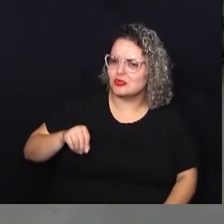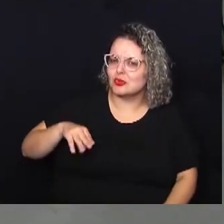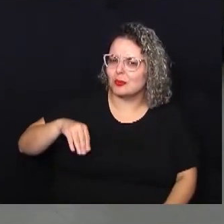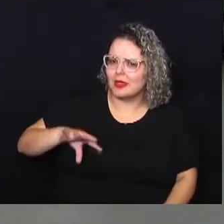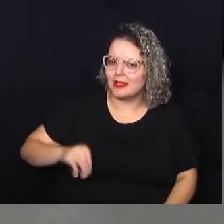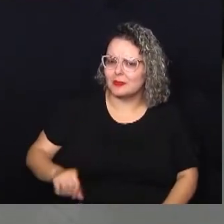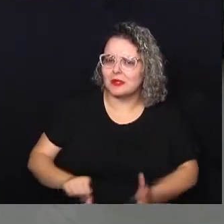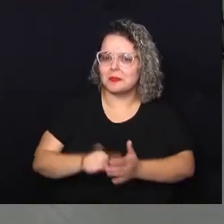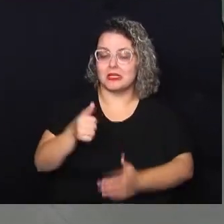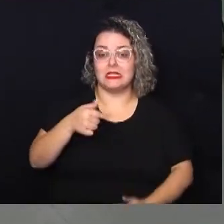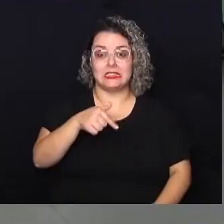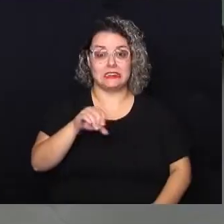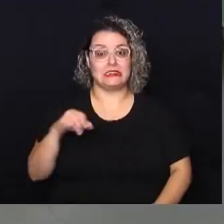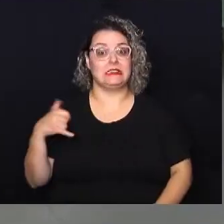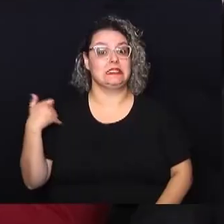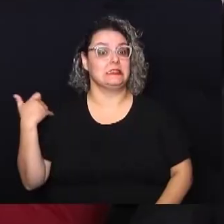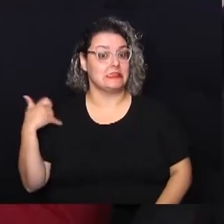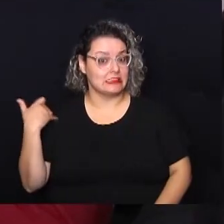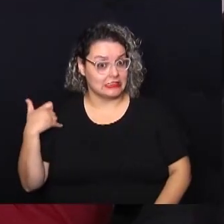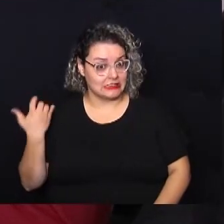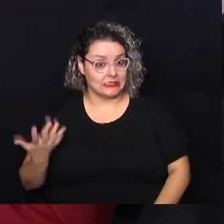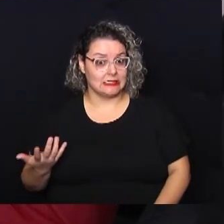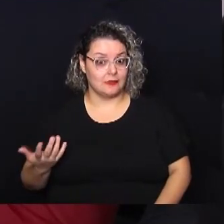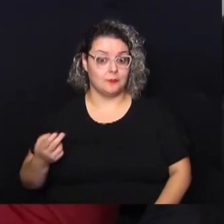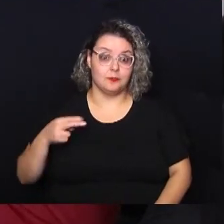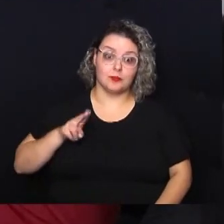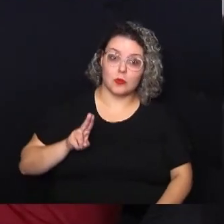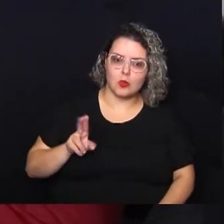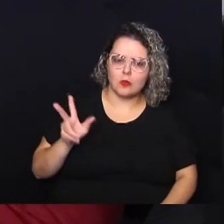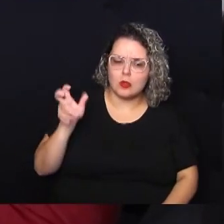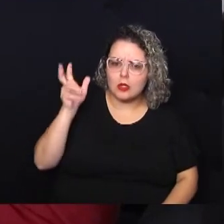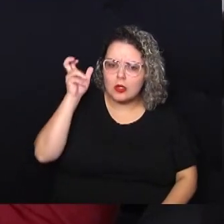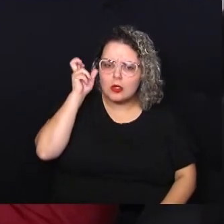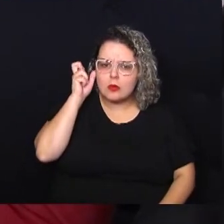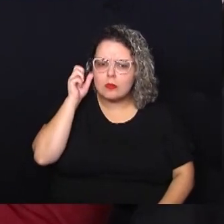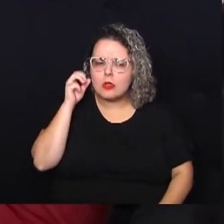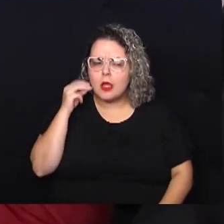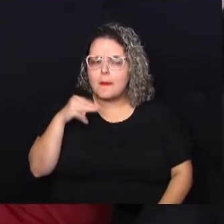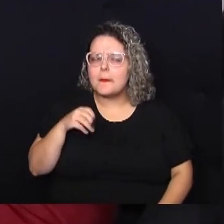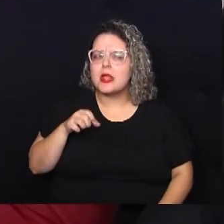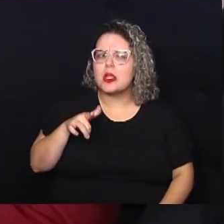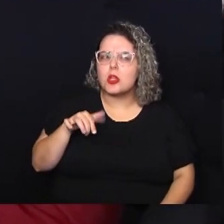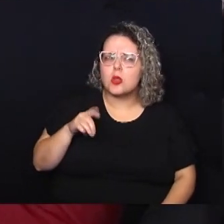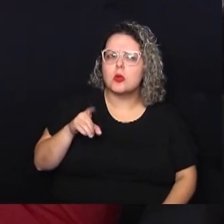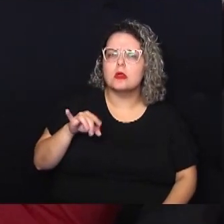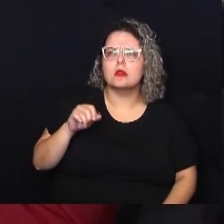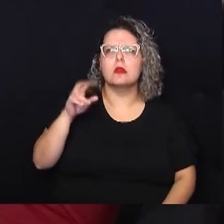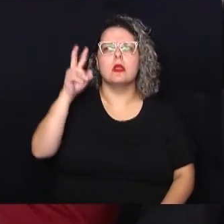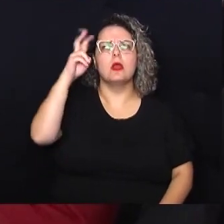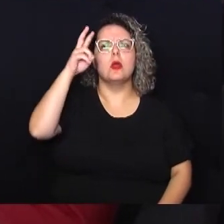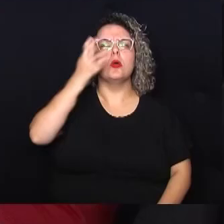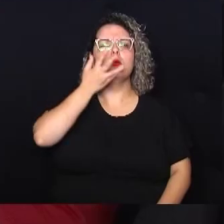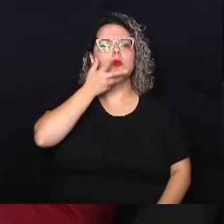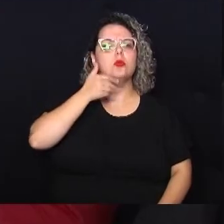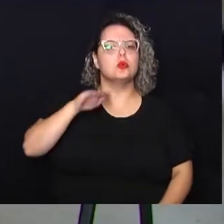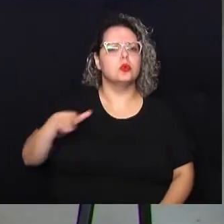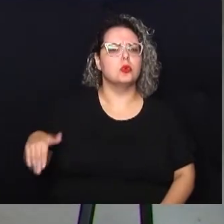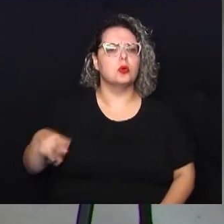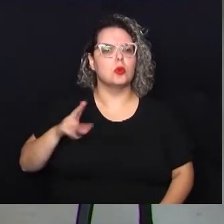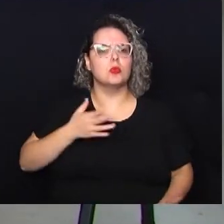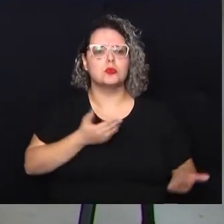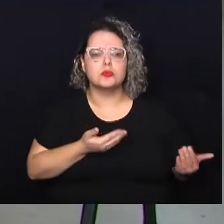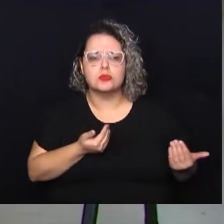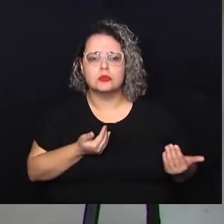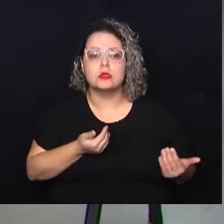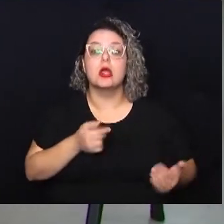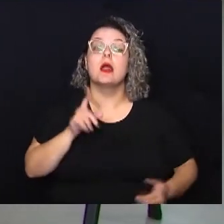aos 70 anos de idade, ou ao escutar uma melodia se lembrar de sua infância ou juventude.